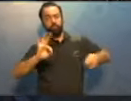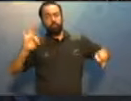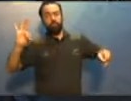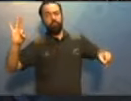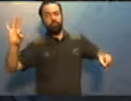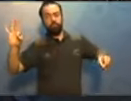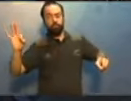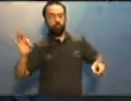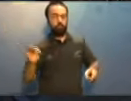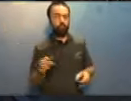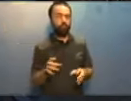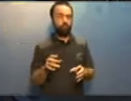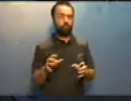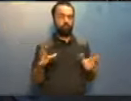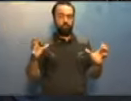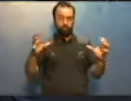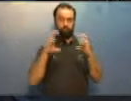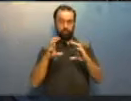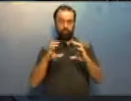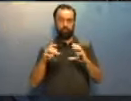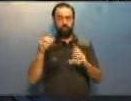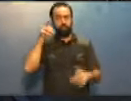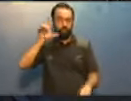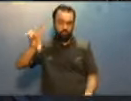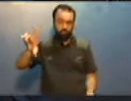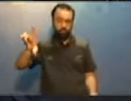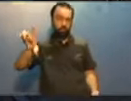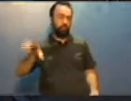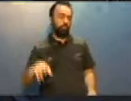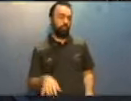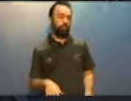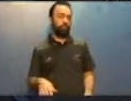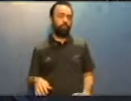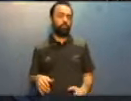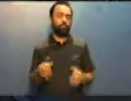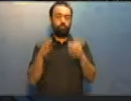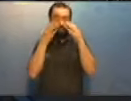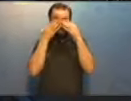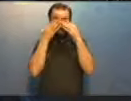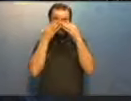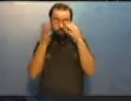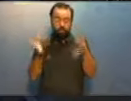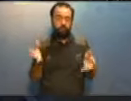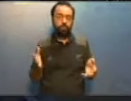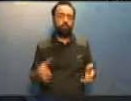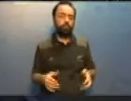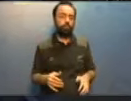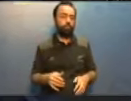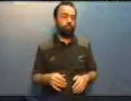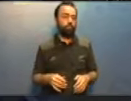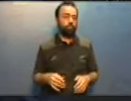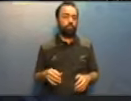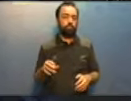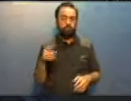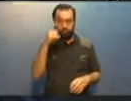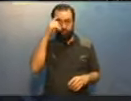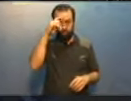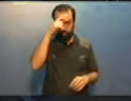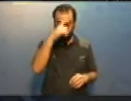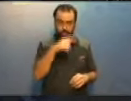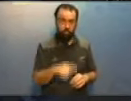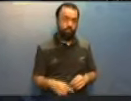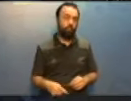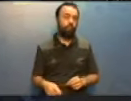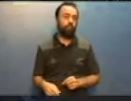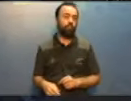nós conseguimos realizar um movimento de captura dessa bola graças à nossa visão. Com os olhos fechados é um pouquinho mais complicado. Por isso que a visão